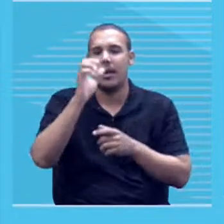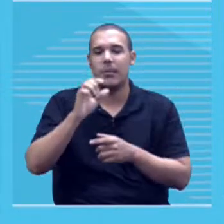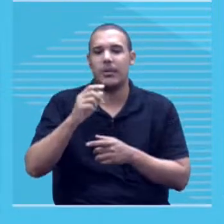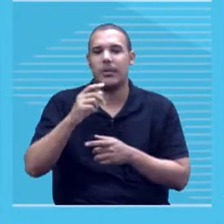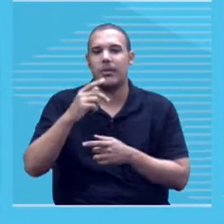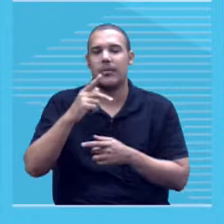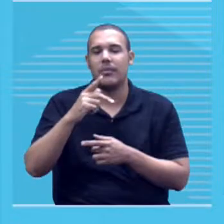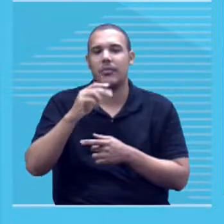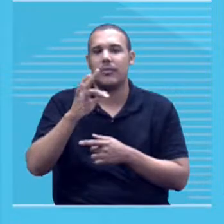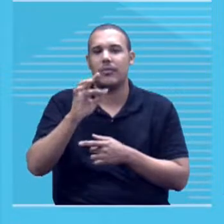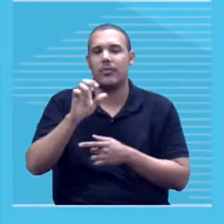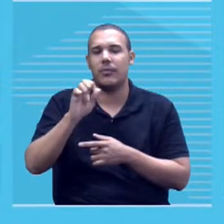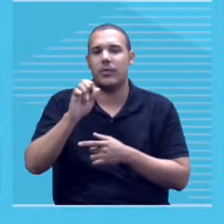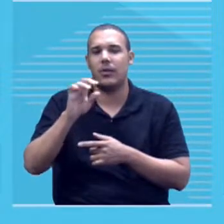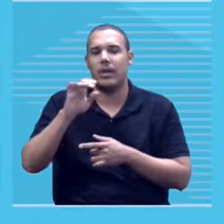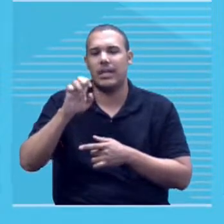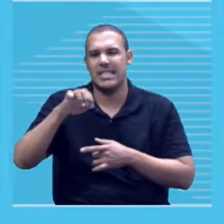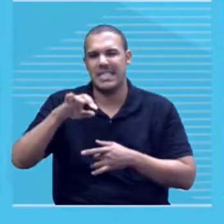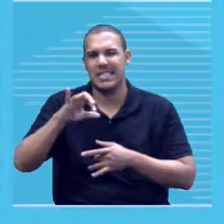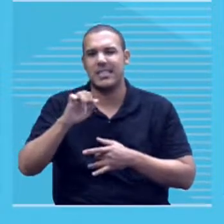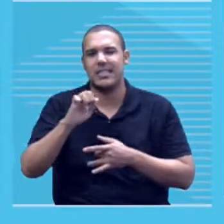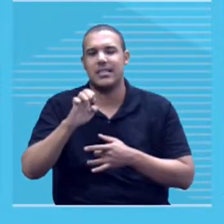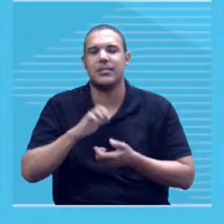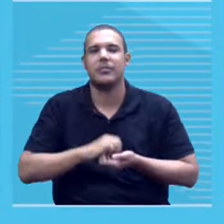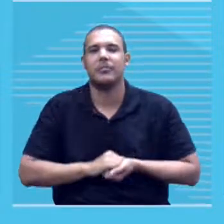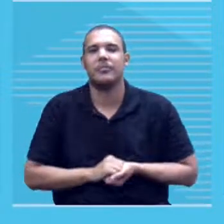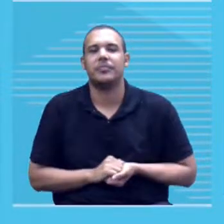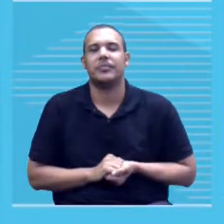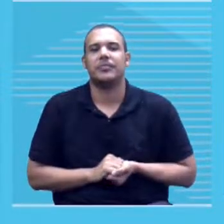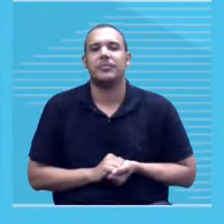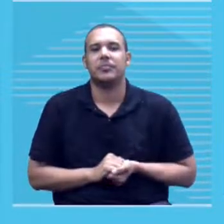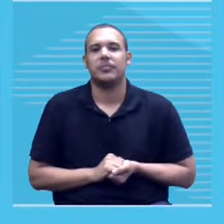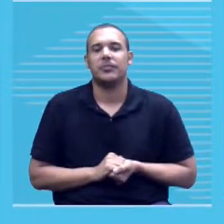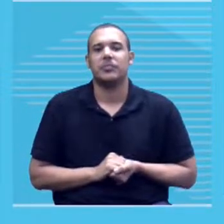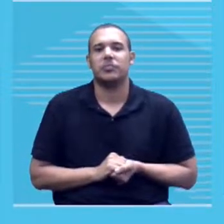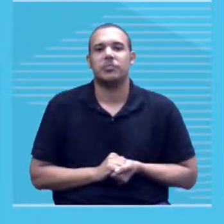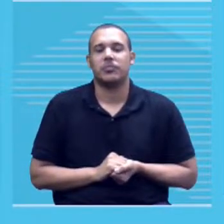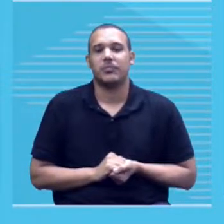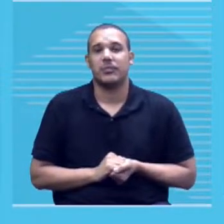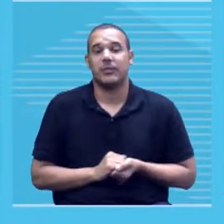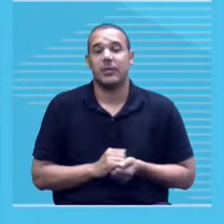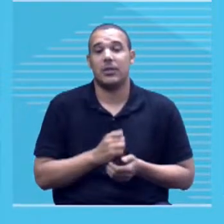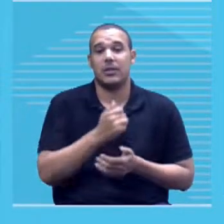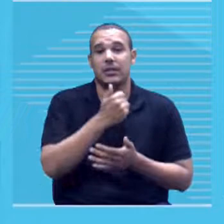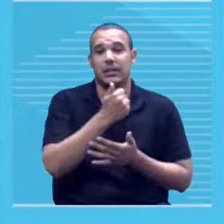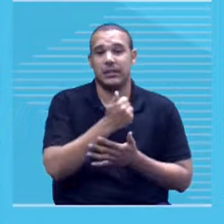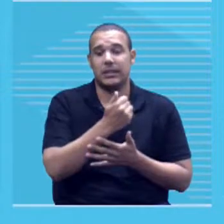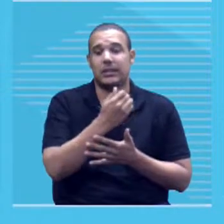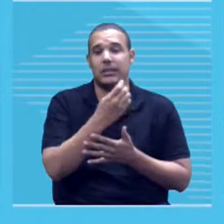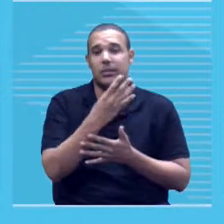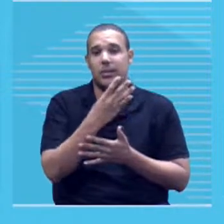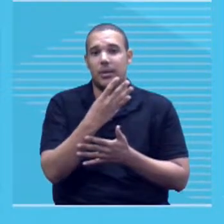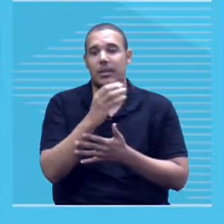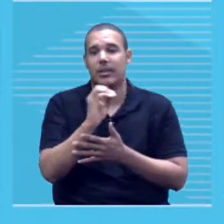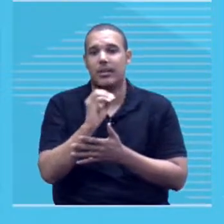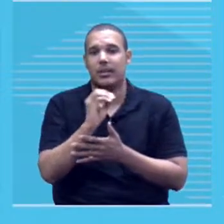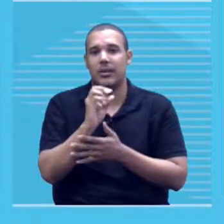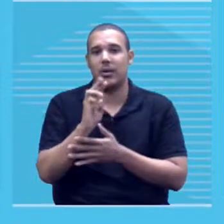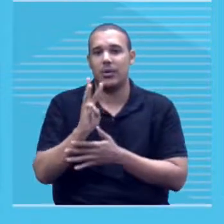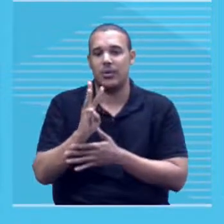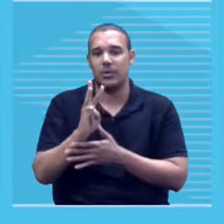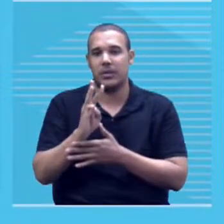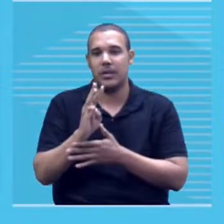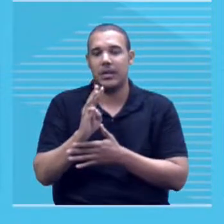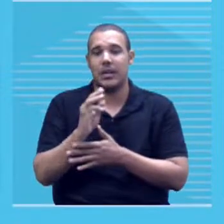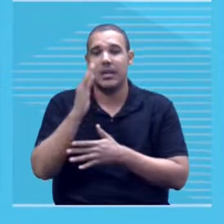9 watts. Beleza? Então, você tem uma geração de 145 watts e aí ele vai querer saber